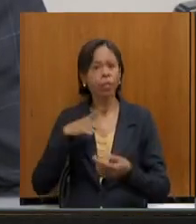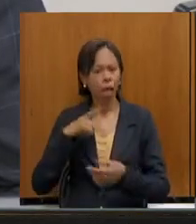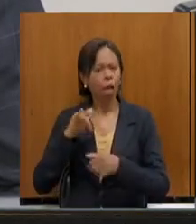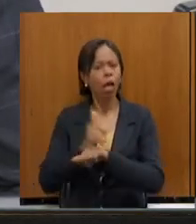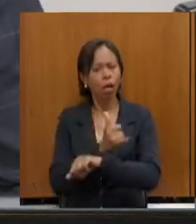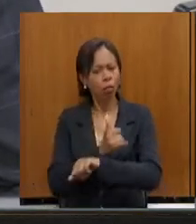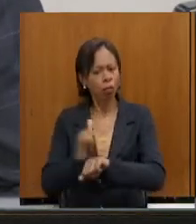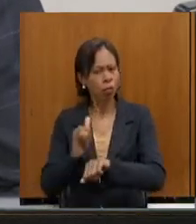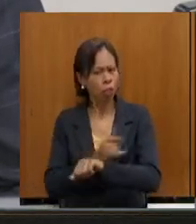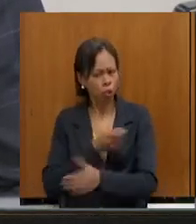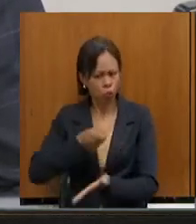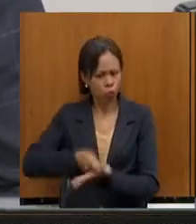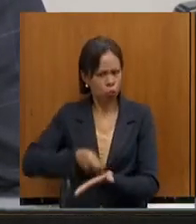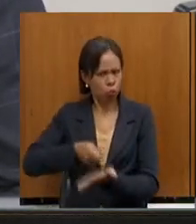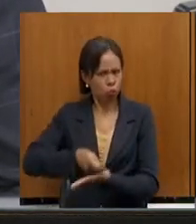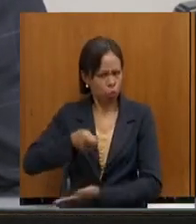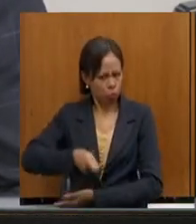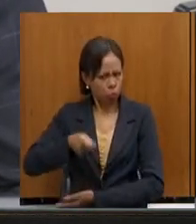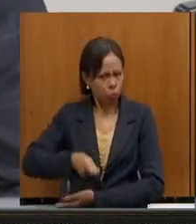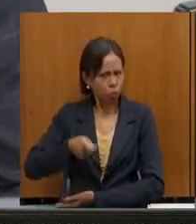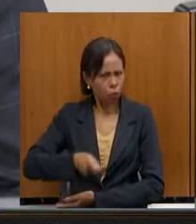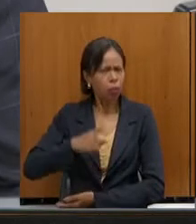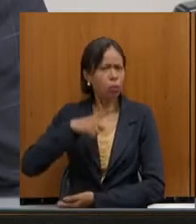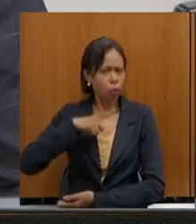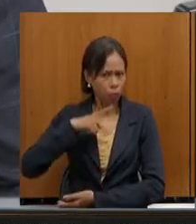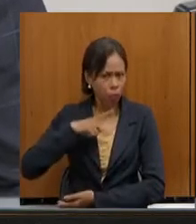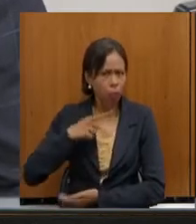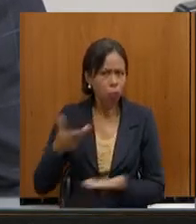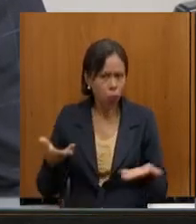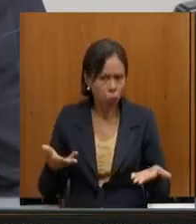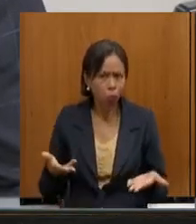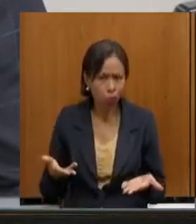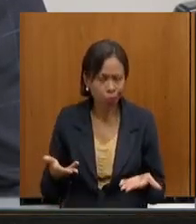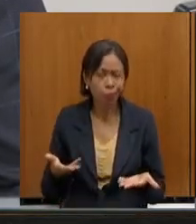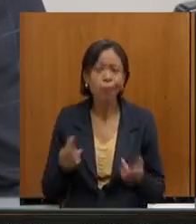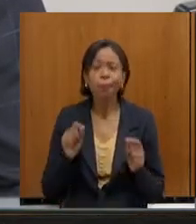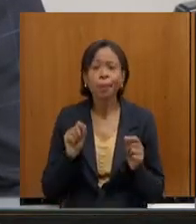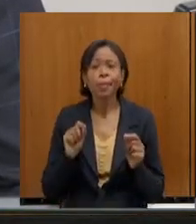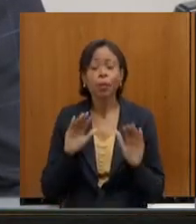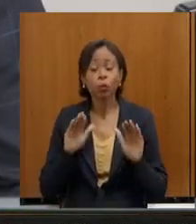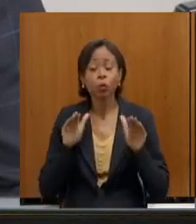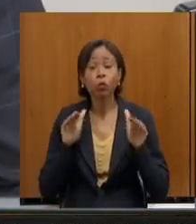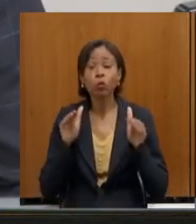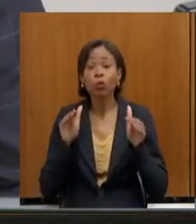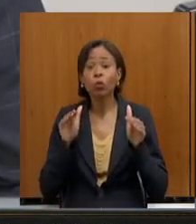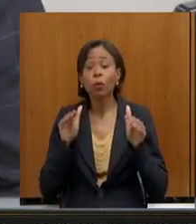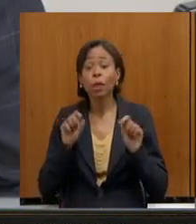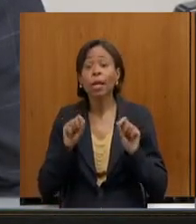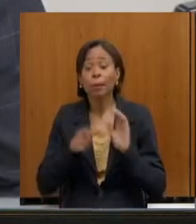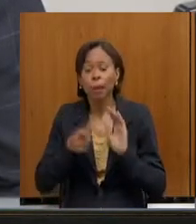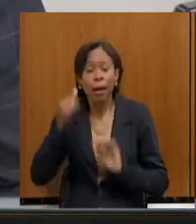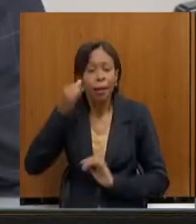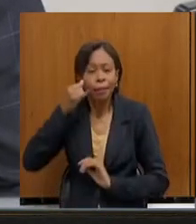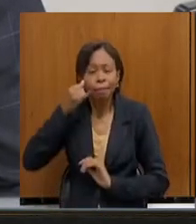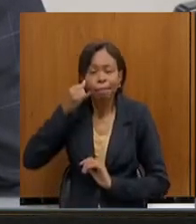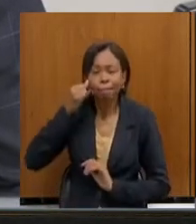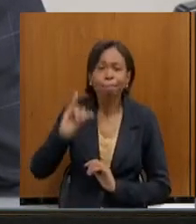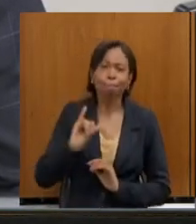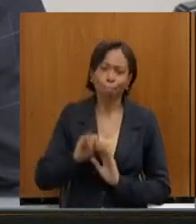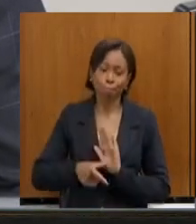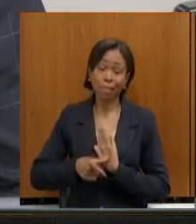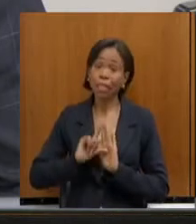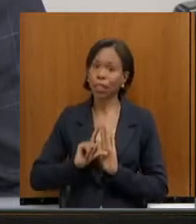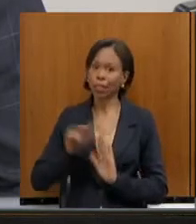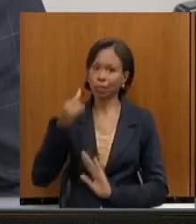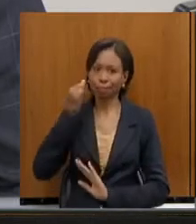mais rígidos mais rigorosos para antecipar um